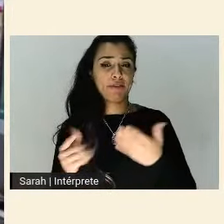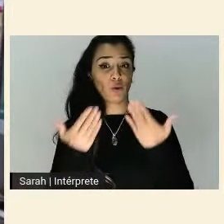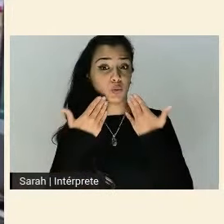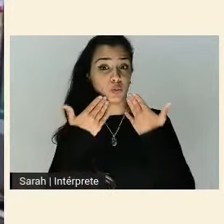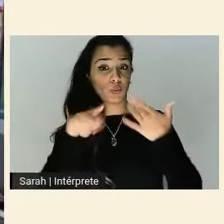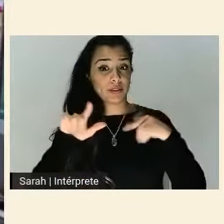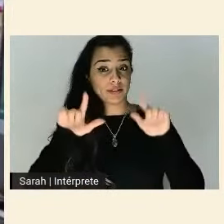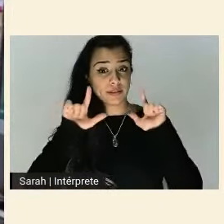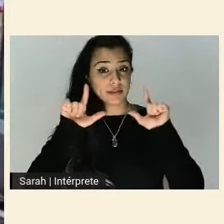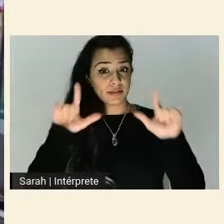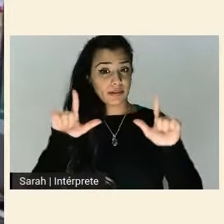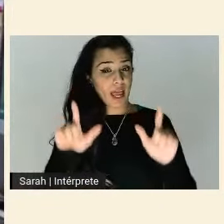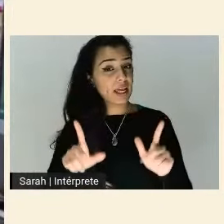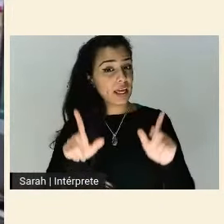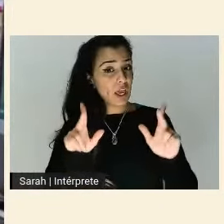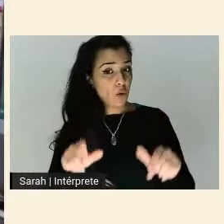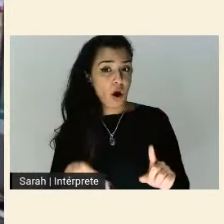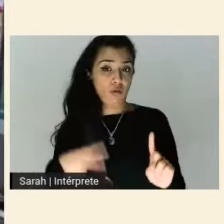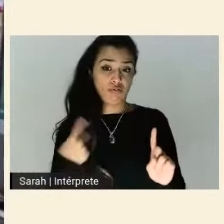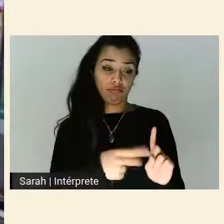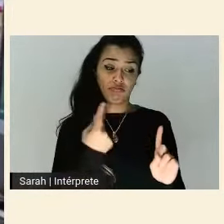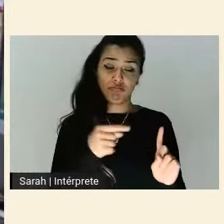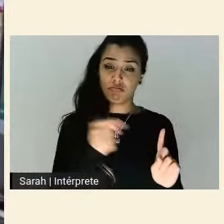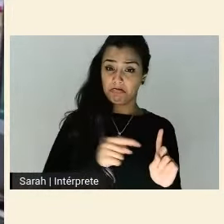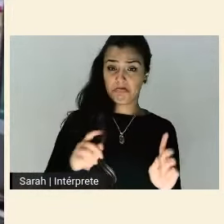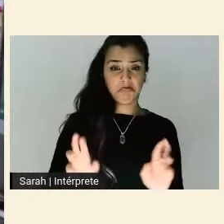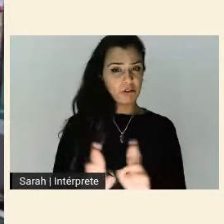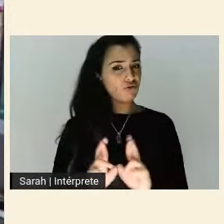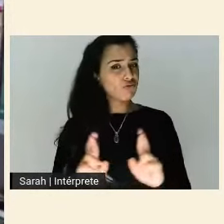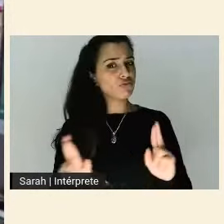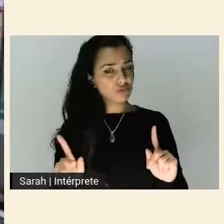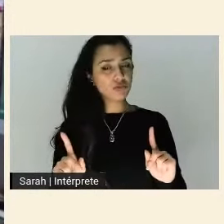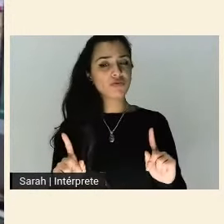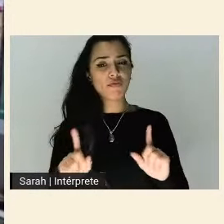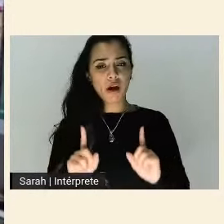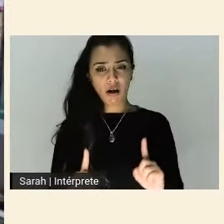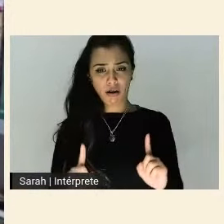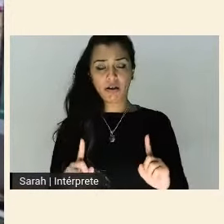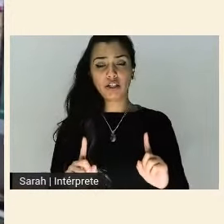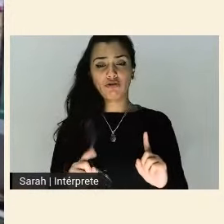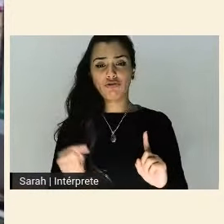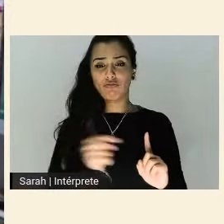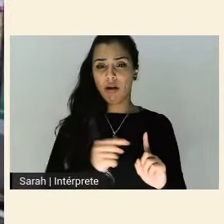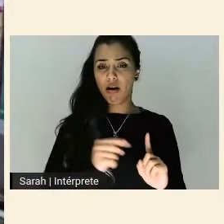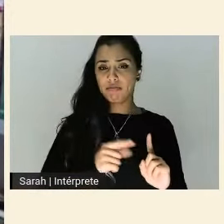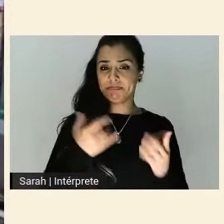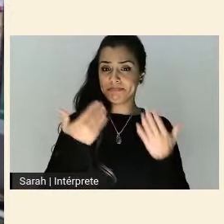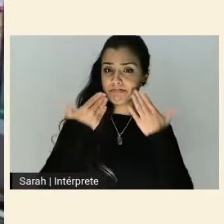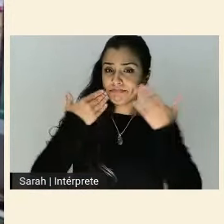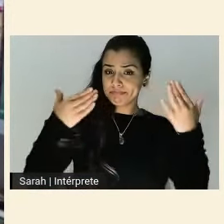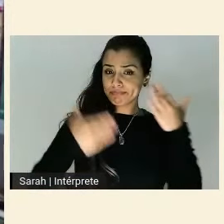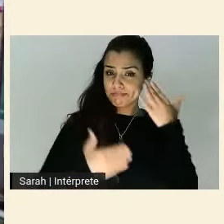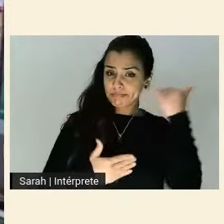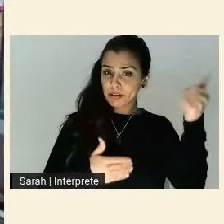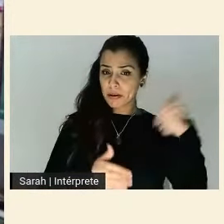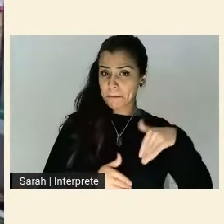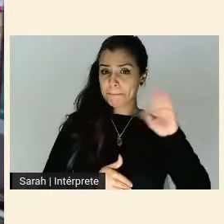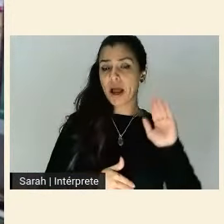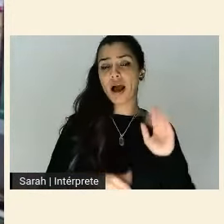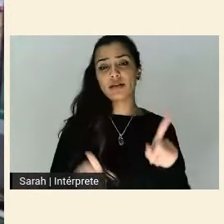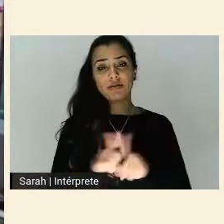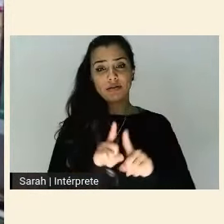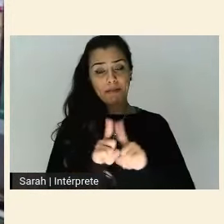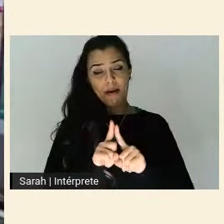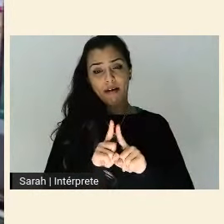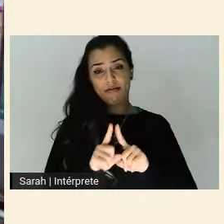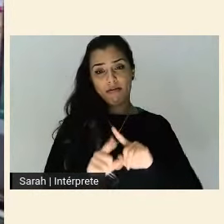né, intelectual, e, né, o mesmo destaque que Gilberto Freire tem, inclusive a nível nacional.